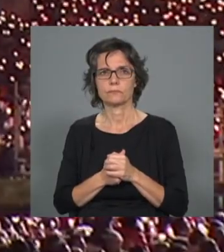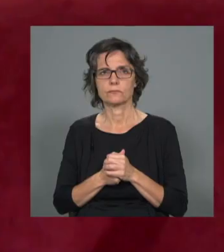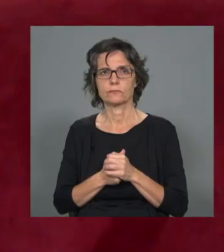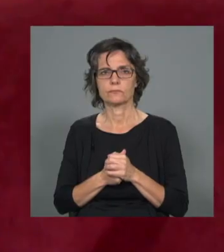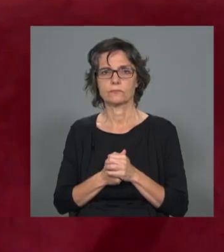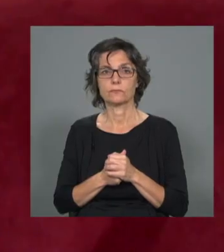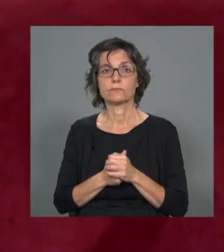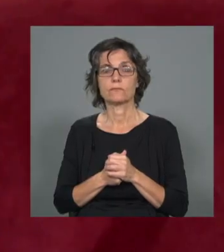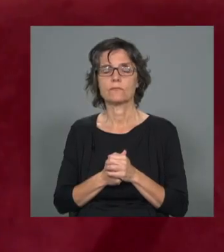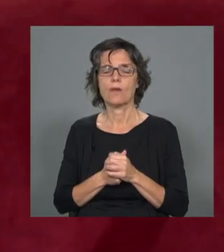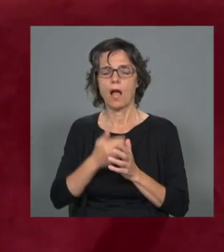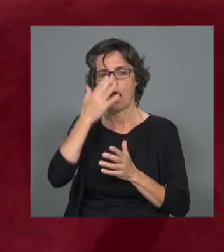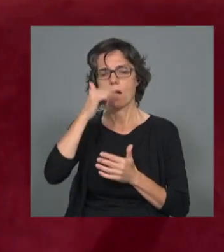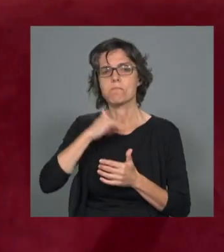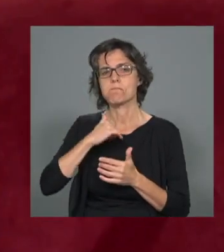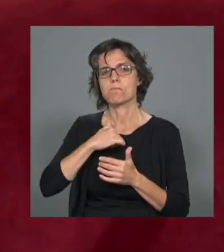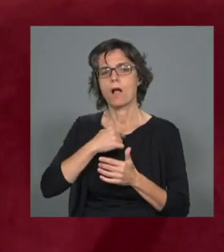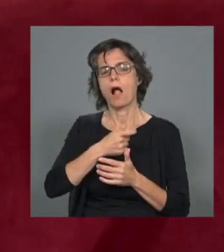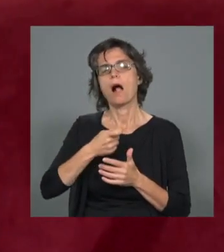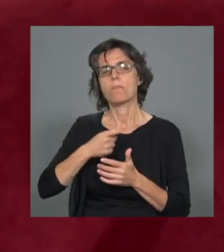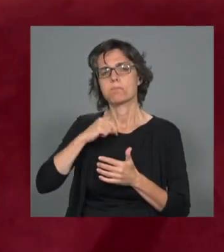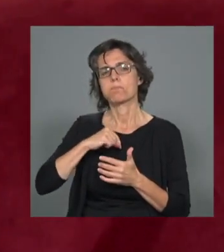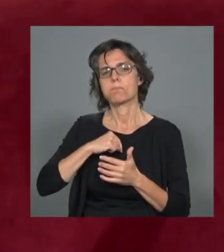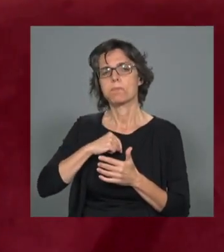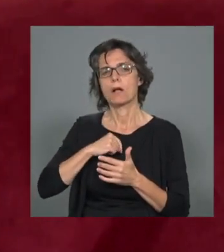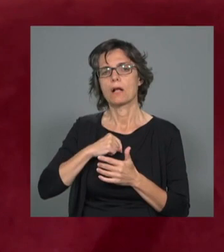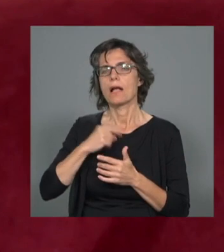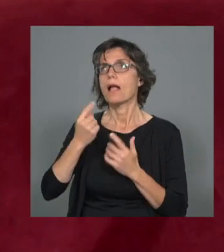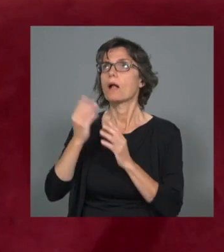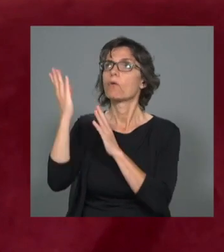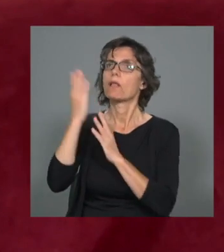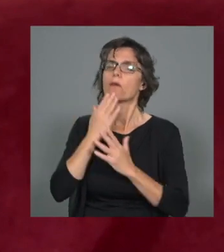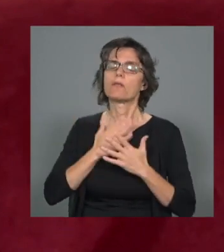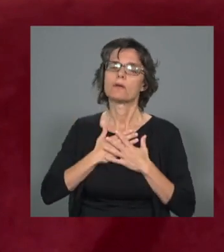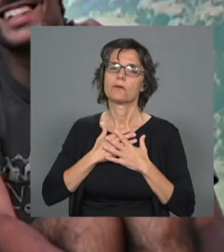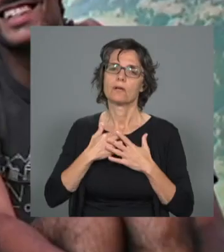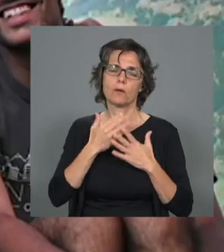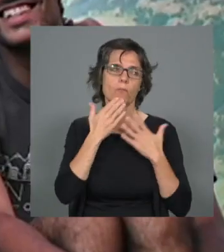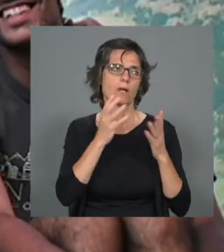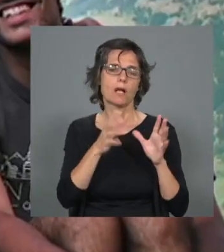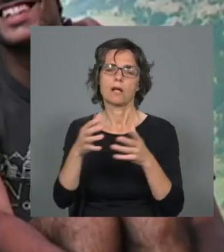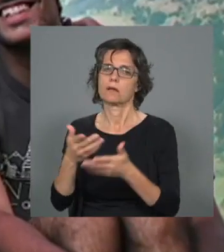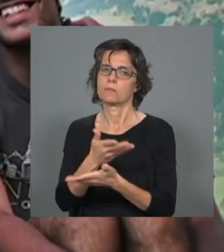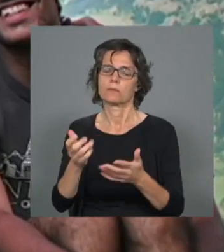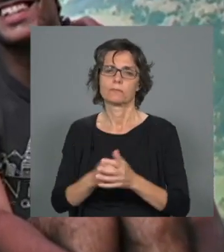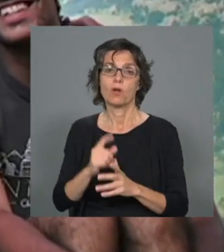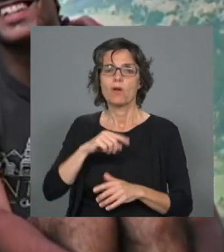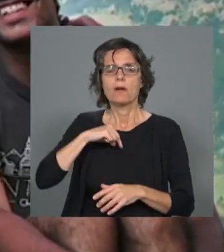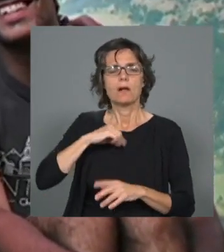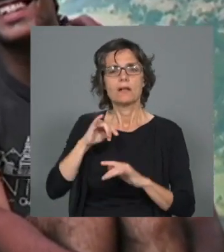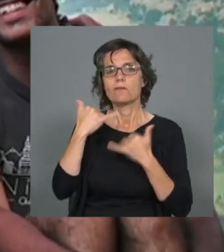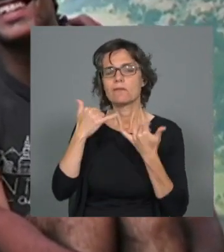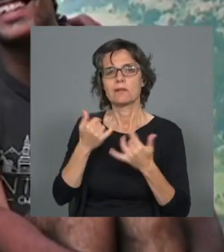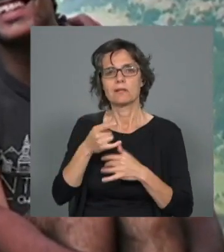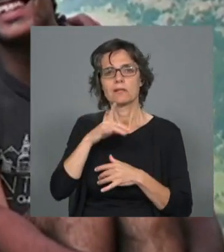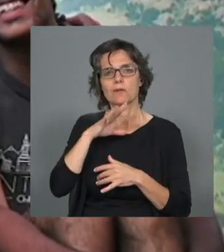A paz interior eu acho que é um dom de Deus e eu devo isso às equipas e ainda é aí que me suporto. Nós somos muito felizes com os nossos